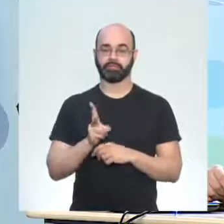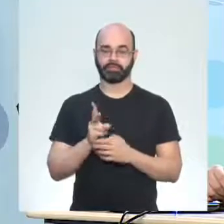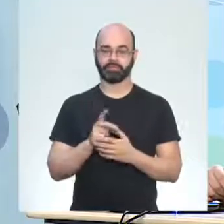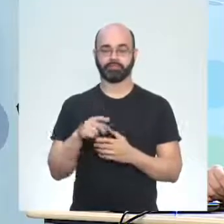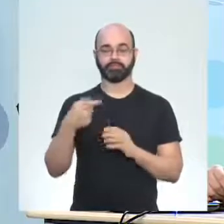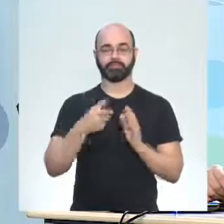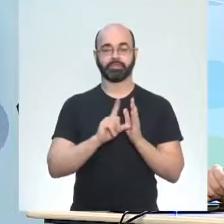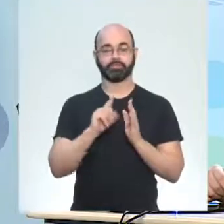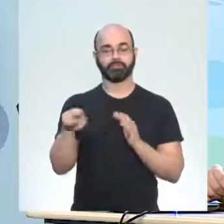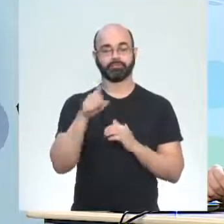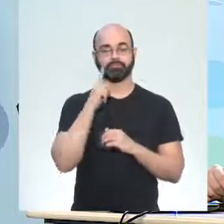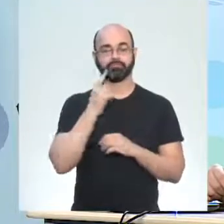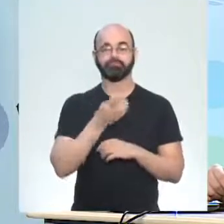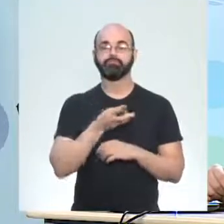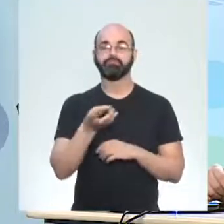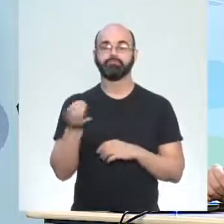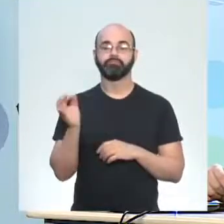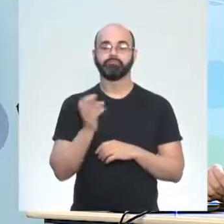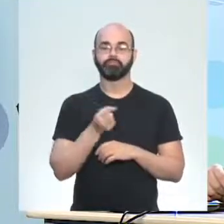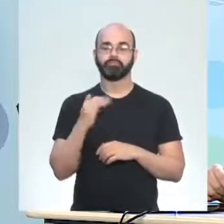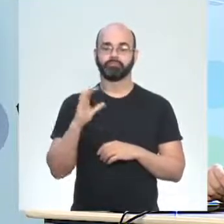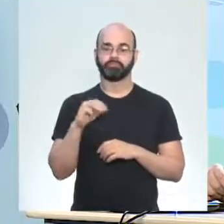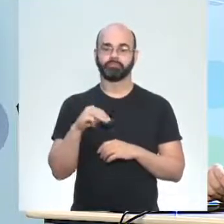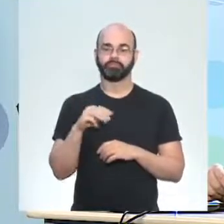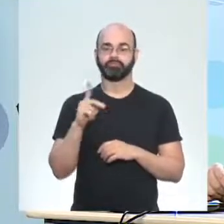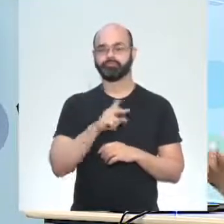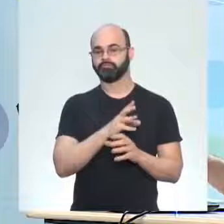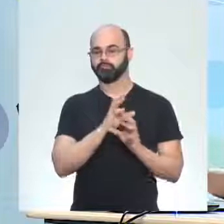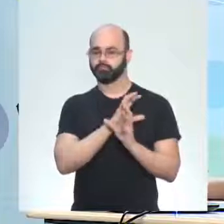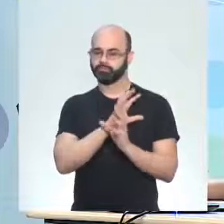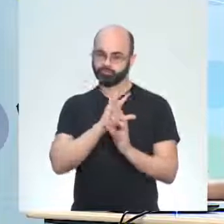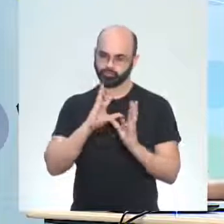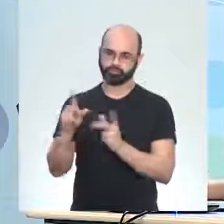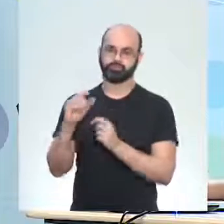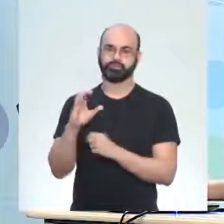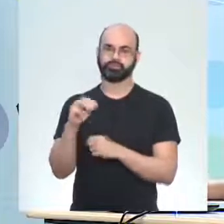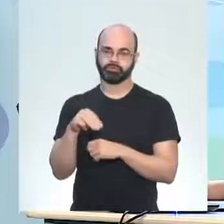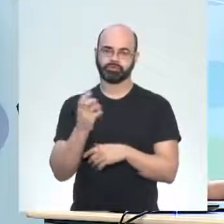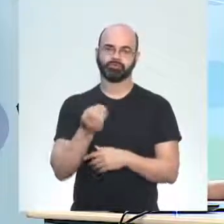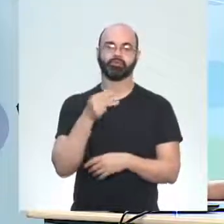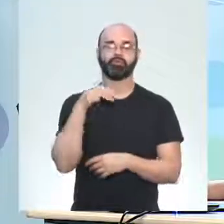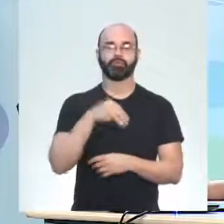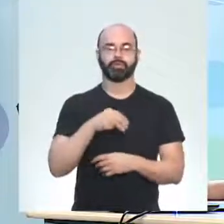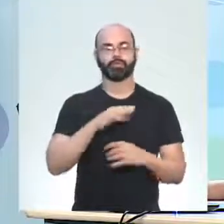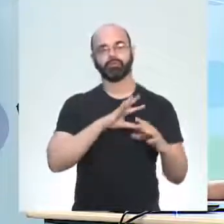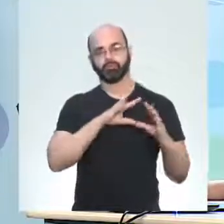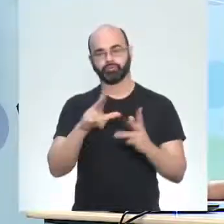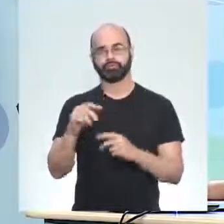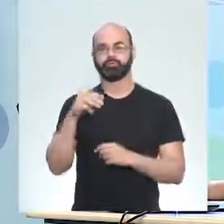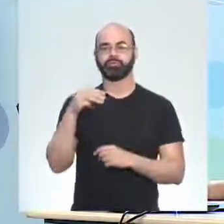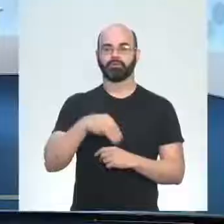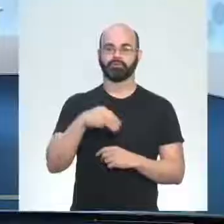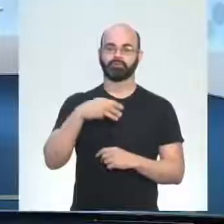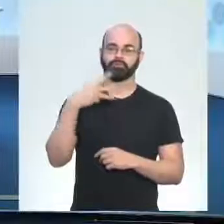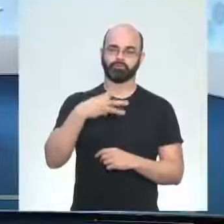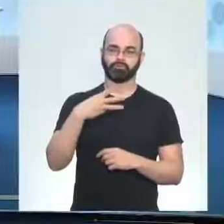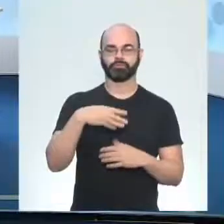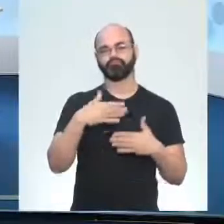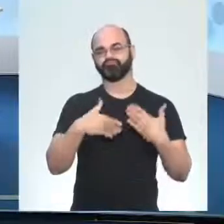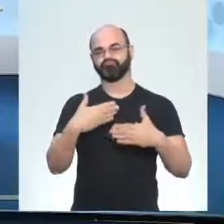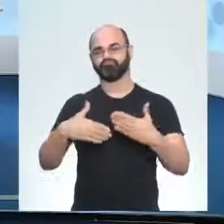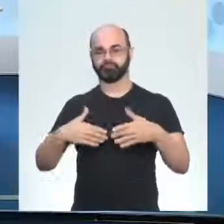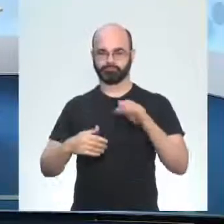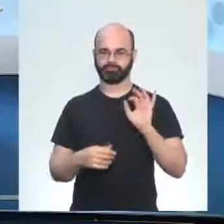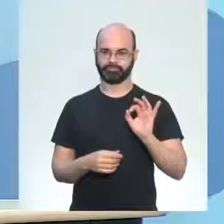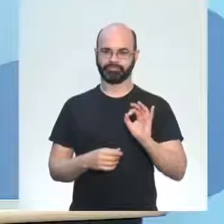devidas conversões. Tem que estar tudo em centímetro para dar centímetro cúbico, tem que estar tudo em metro para dar metro cúbico e assim sucessivamente. Beleza, Jonas?